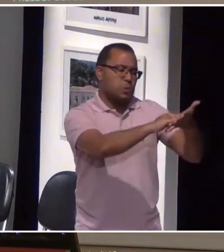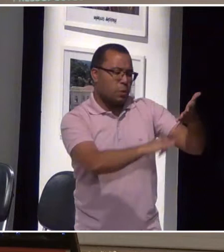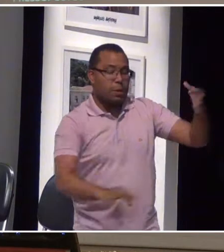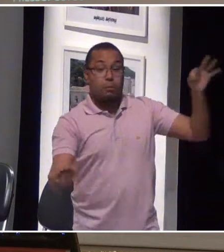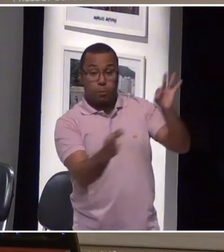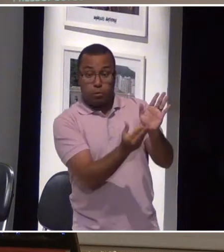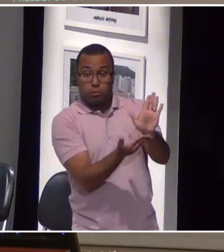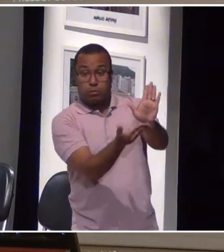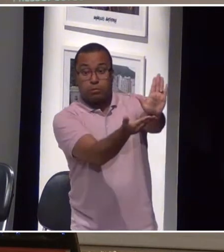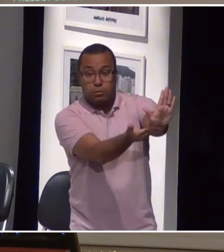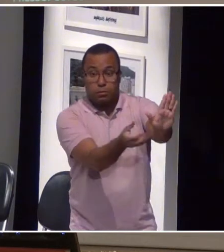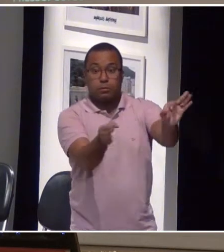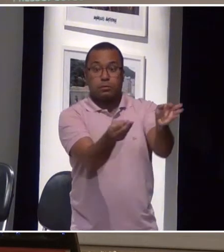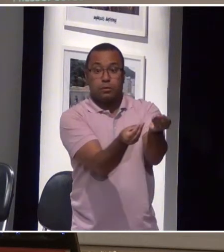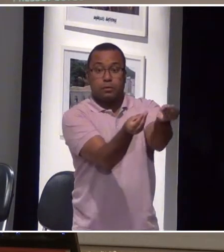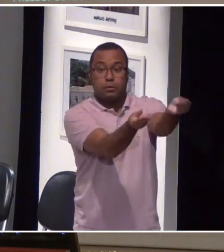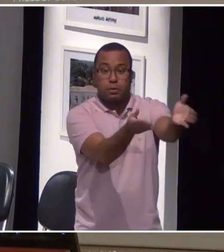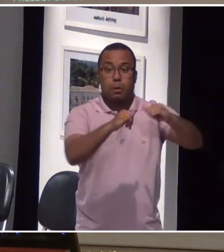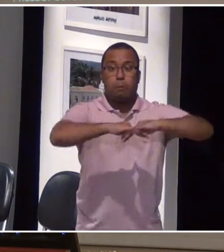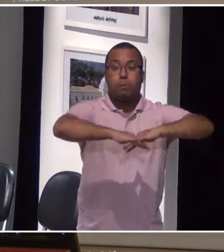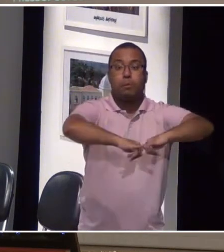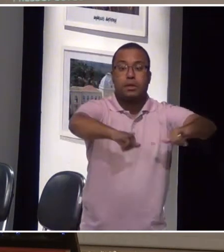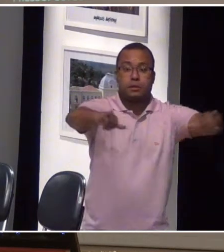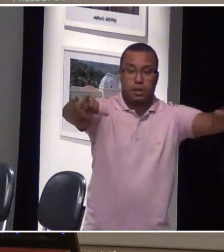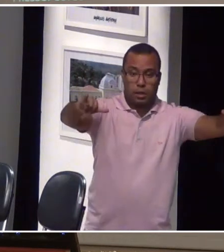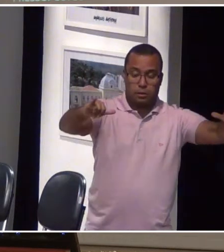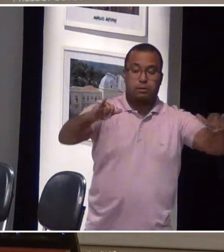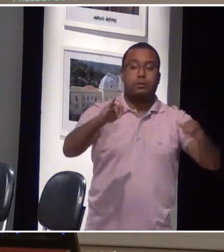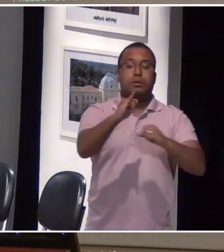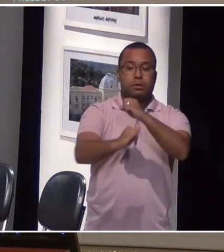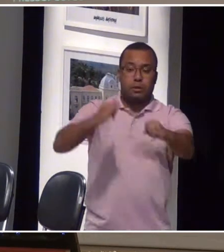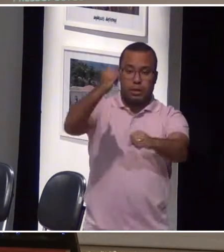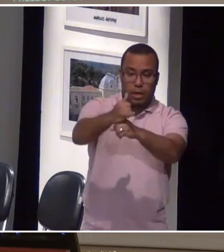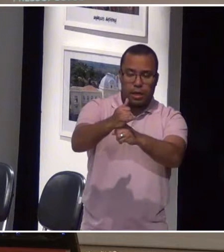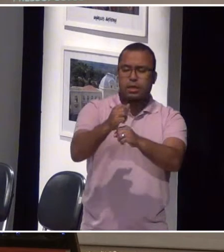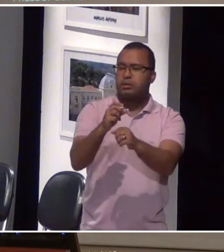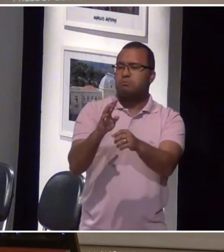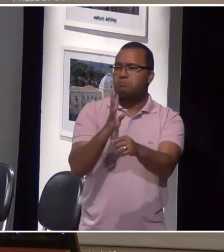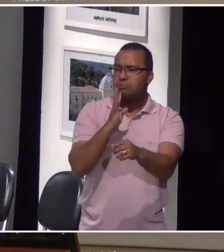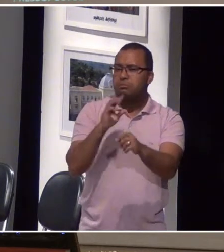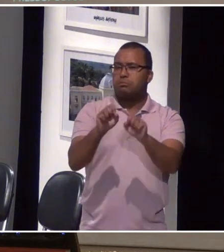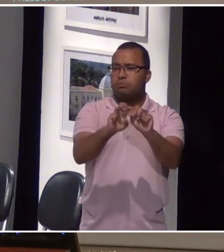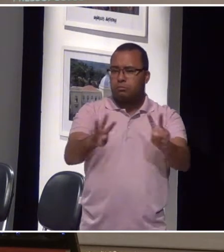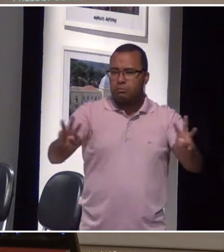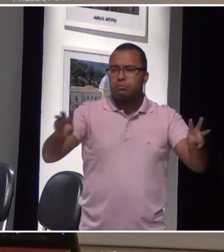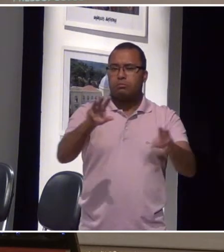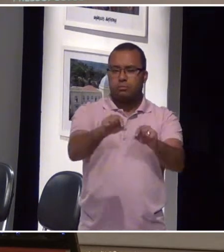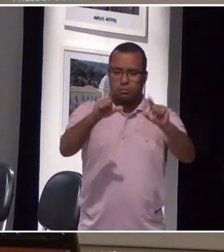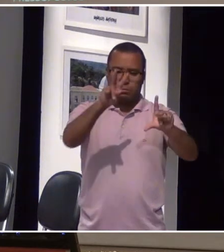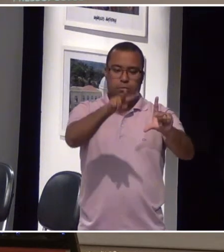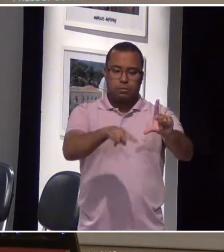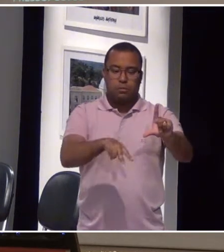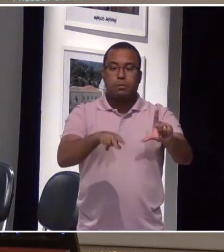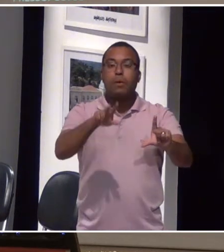documento finalizado, entregue em 2013, publicizado, está na internet para quem quiser conhecer,